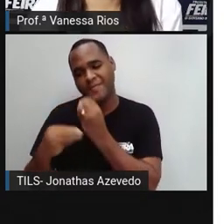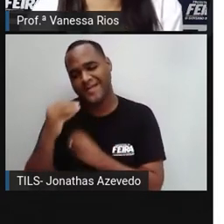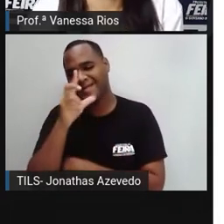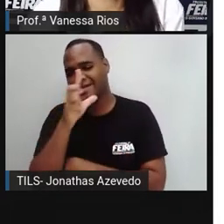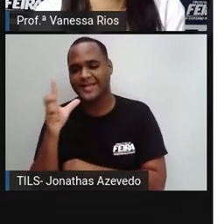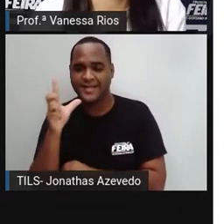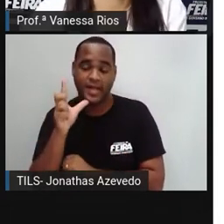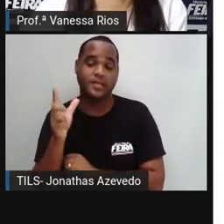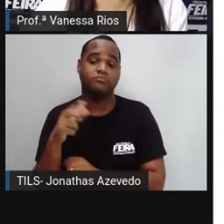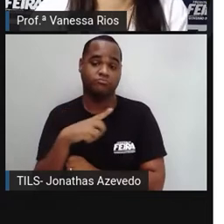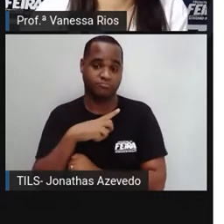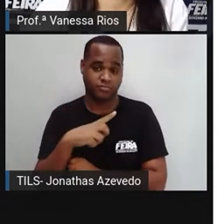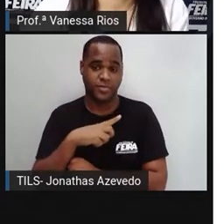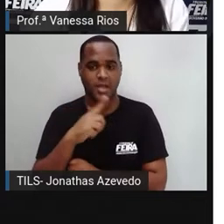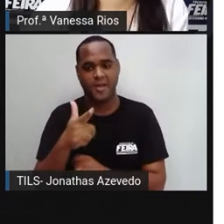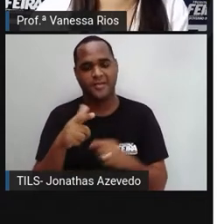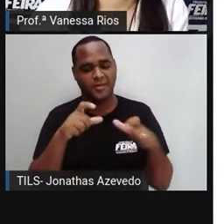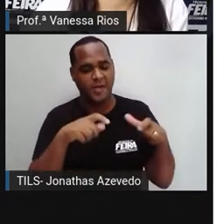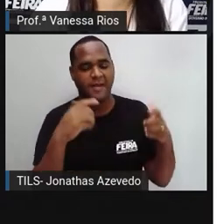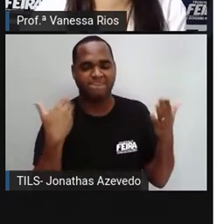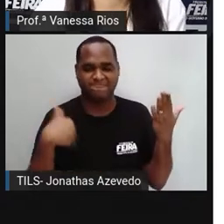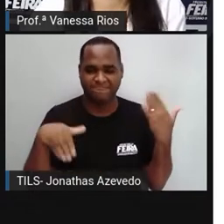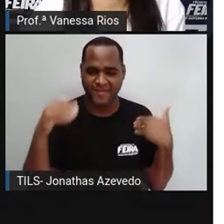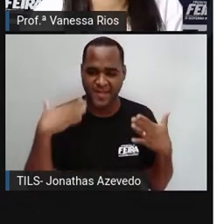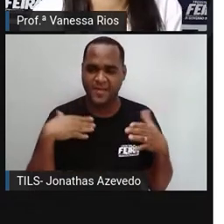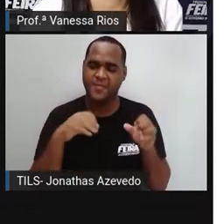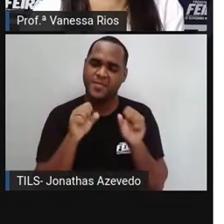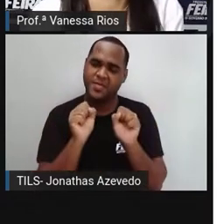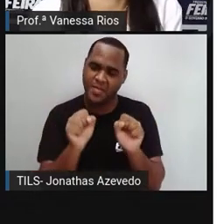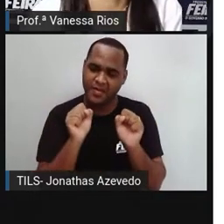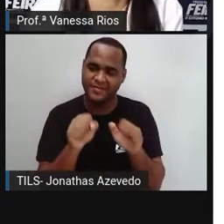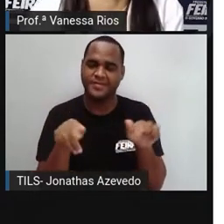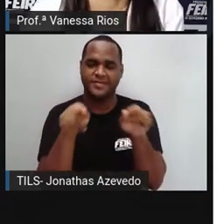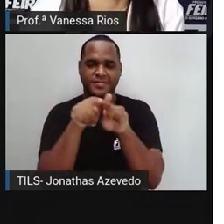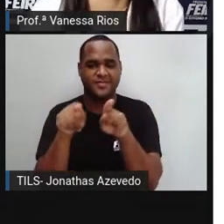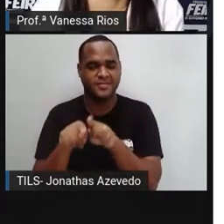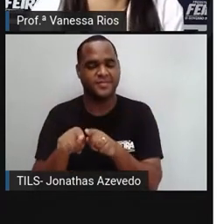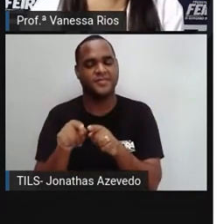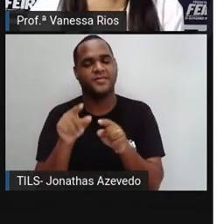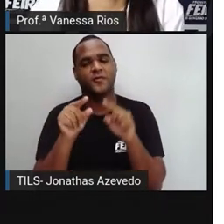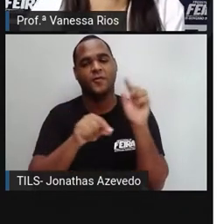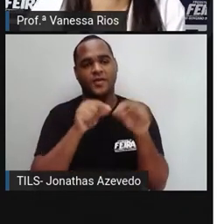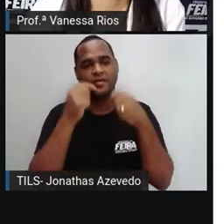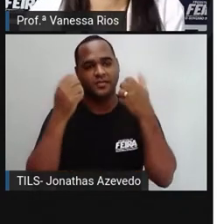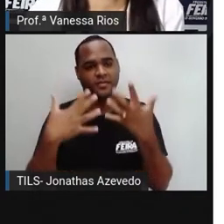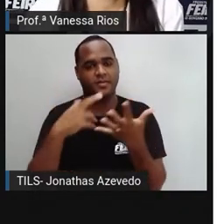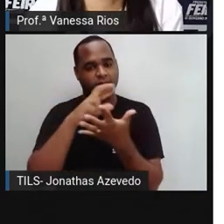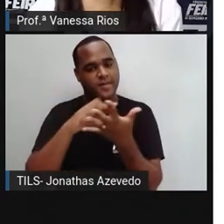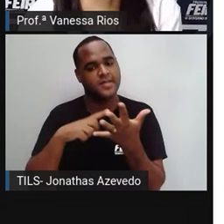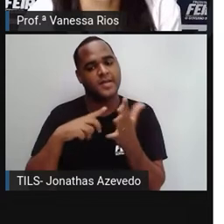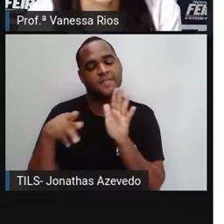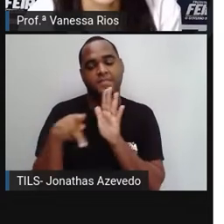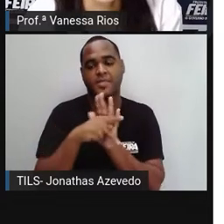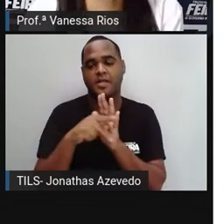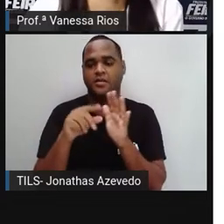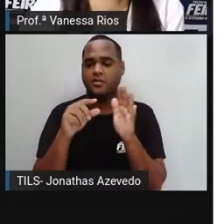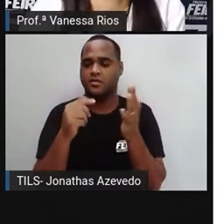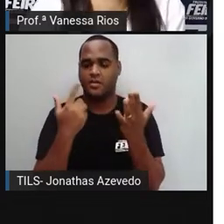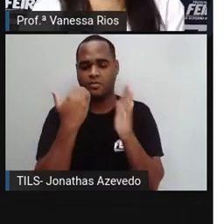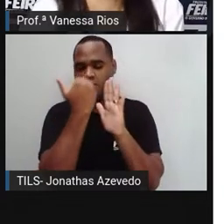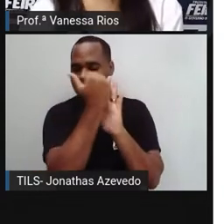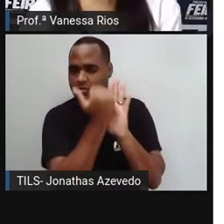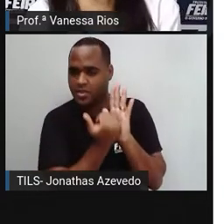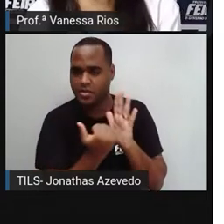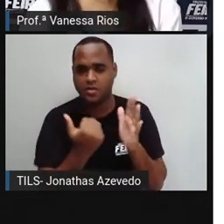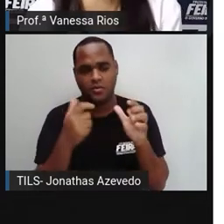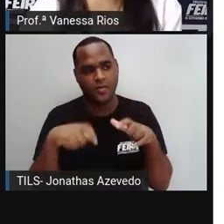com lanchonete, com parques, que podem também serem aí, fazerem parte das listas dos locais